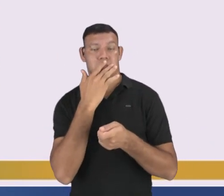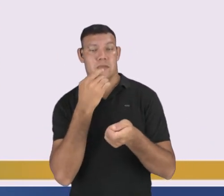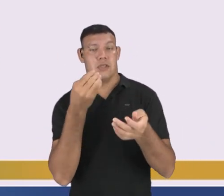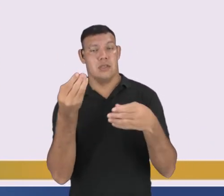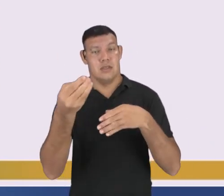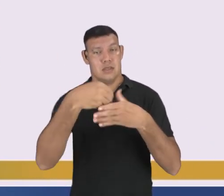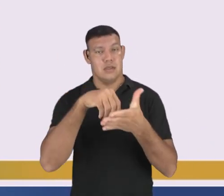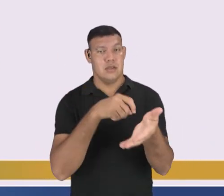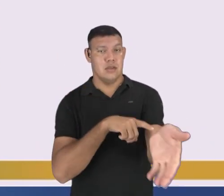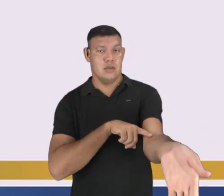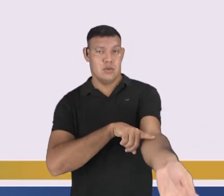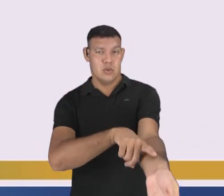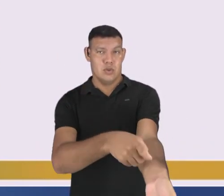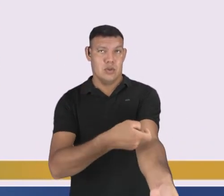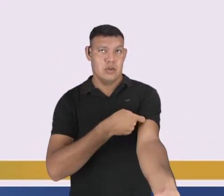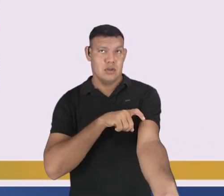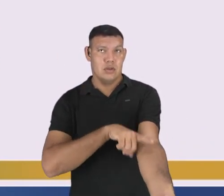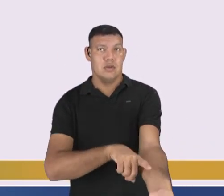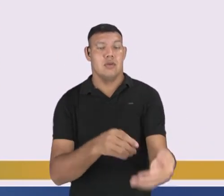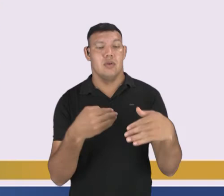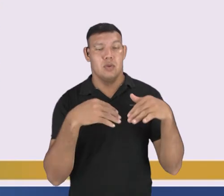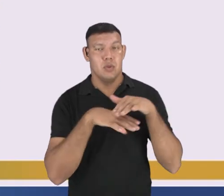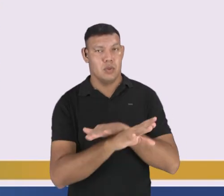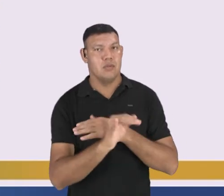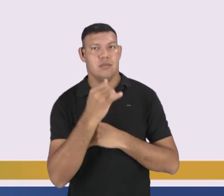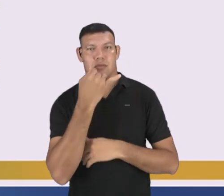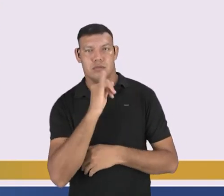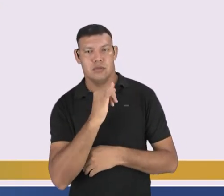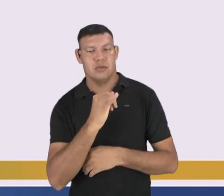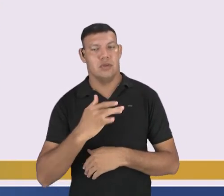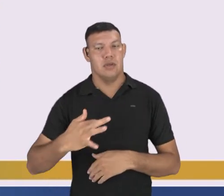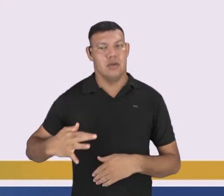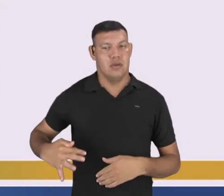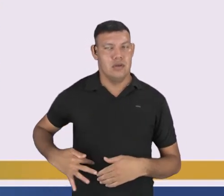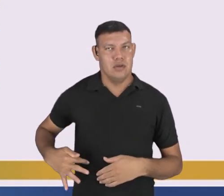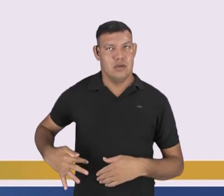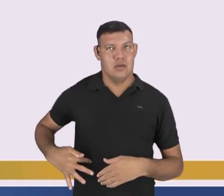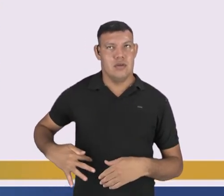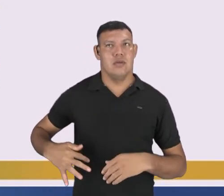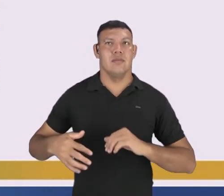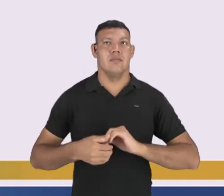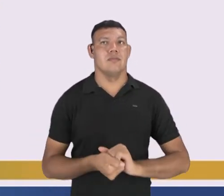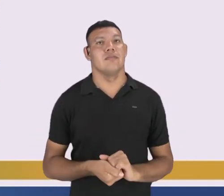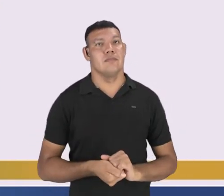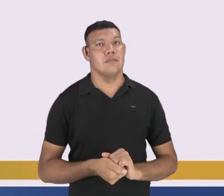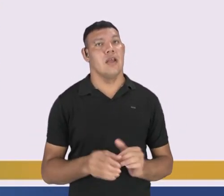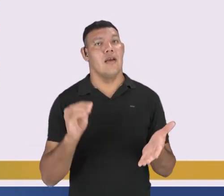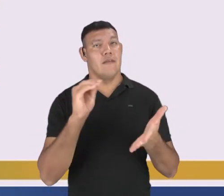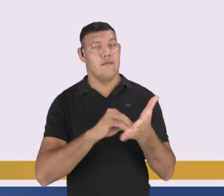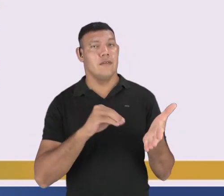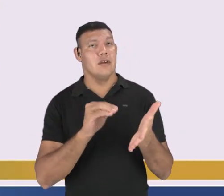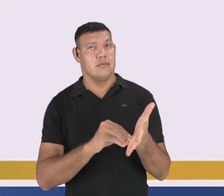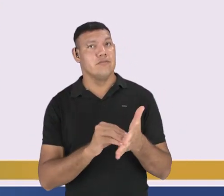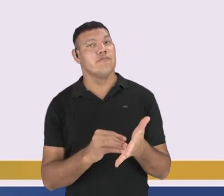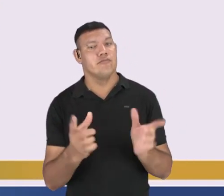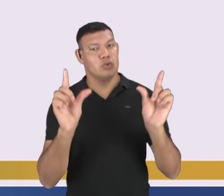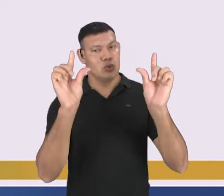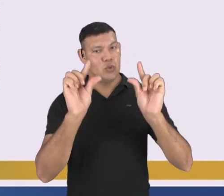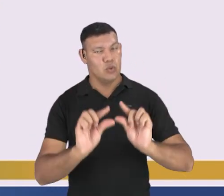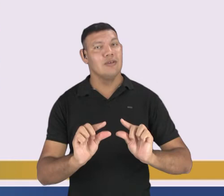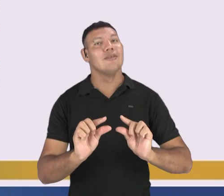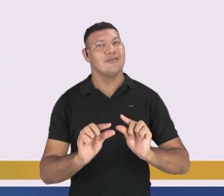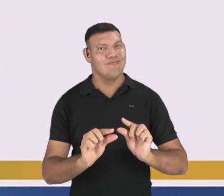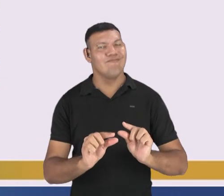energia, e o armazenamento dessa energia no fígado, na forma de glicogênio. A falta ou a baixa da produção de insulina,